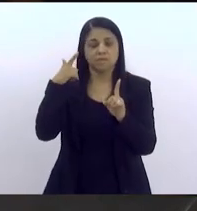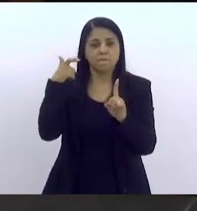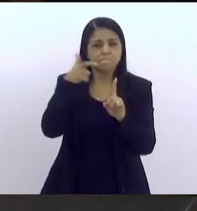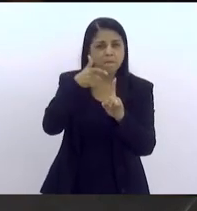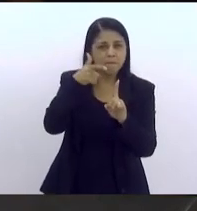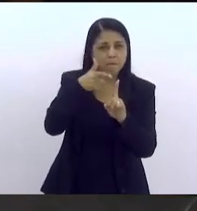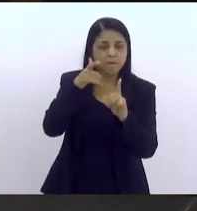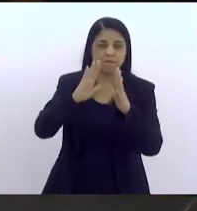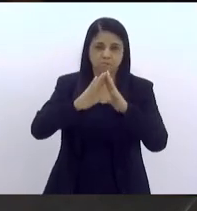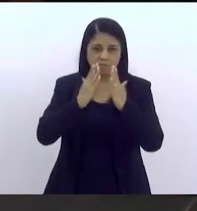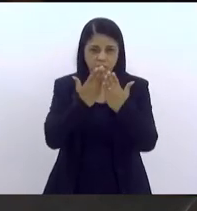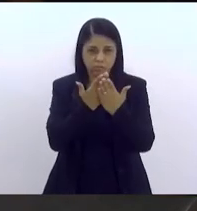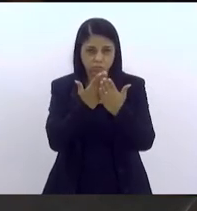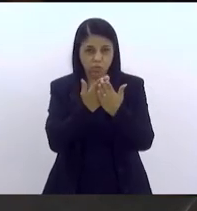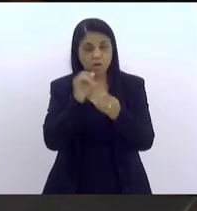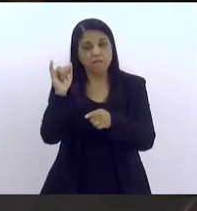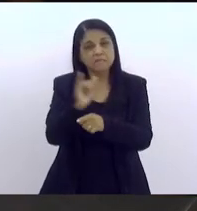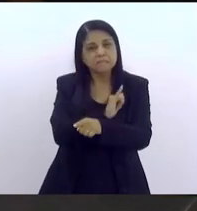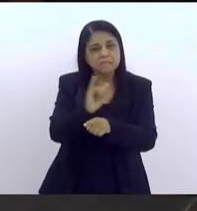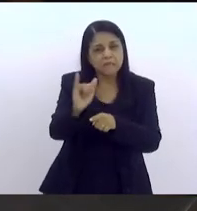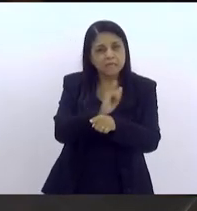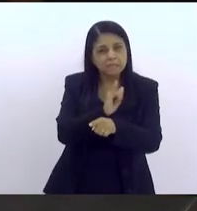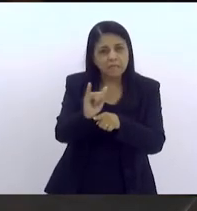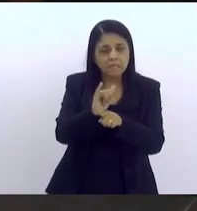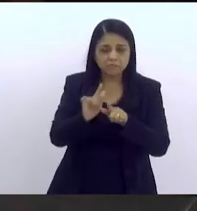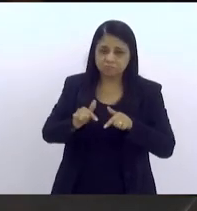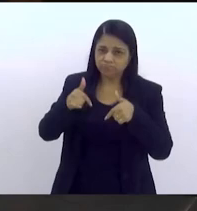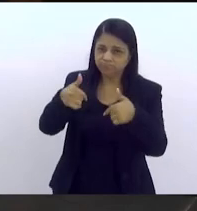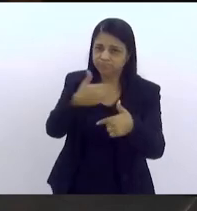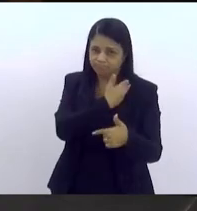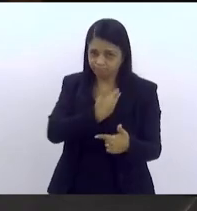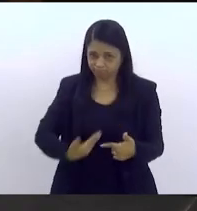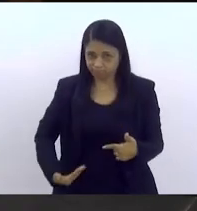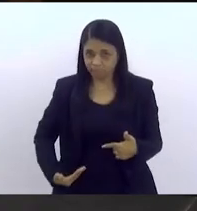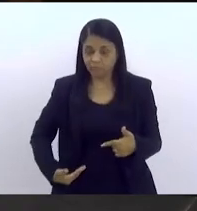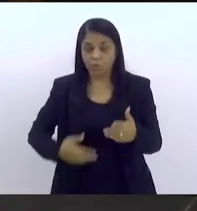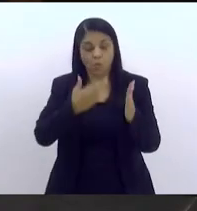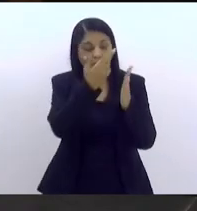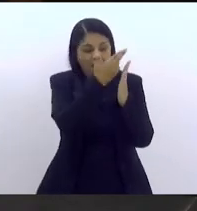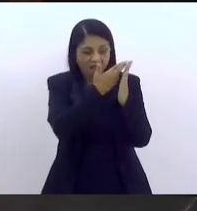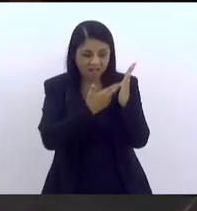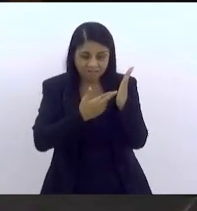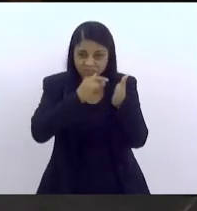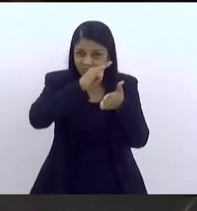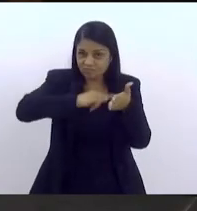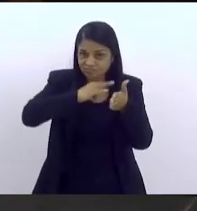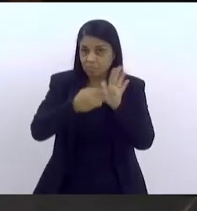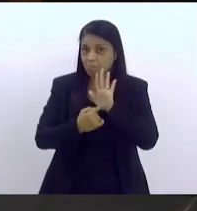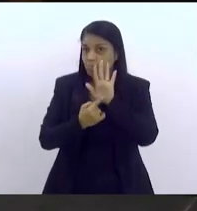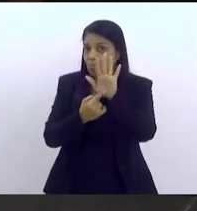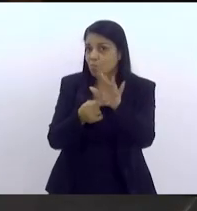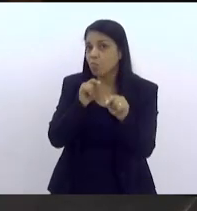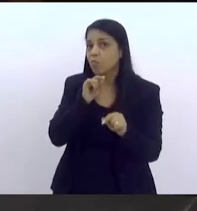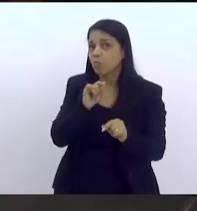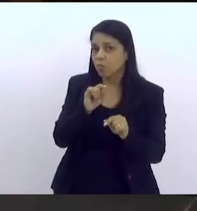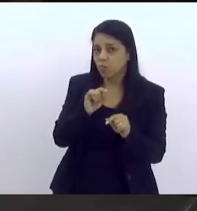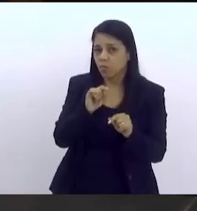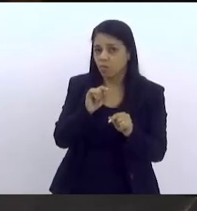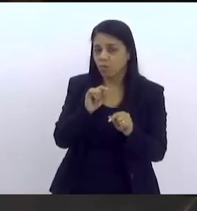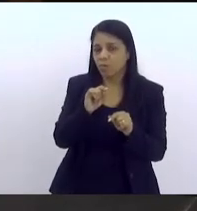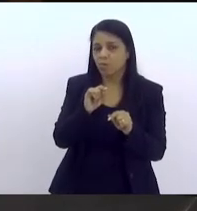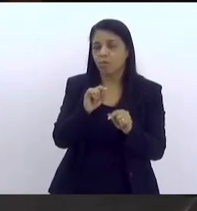escolas e as alternativas para São governamental esse relatório ele teve por objetivo apresentar como esses ataques